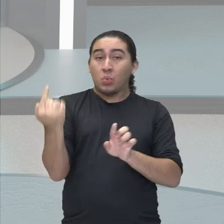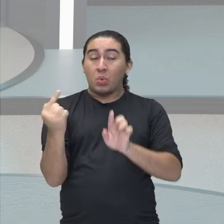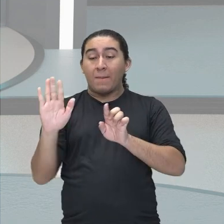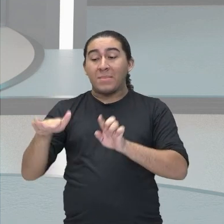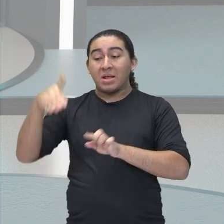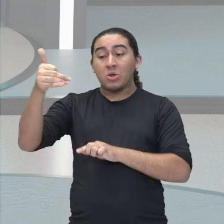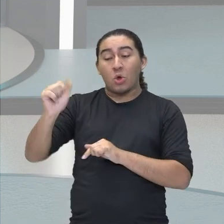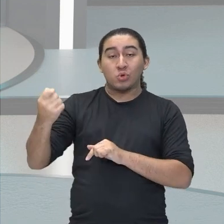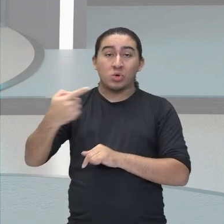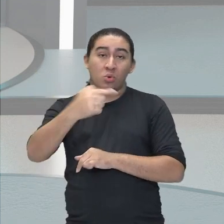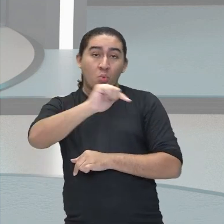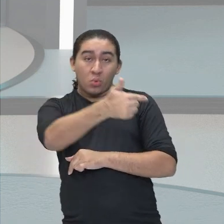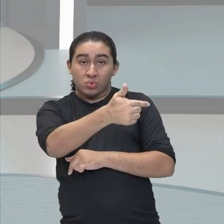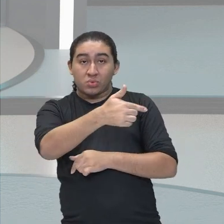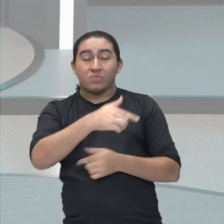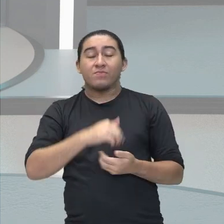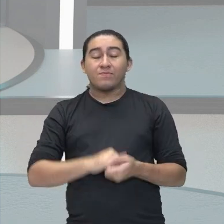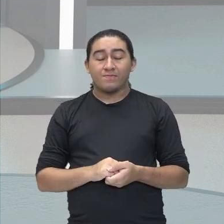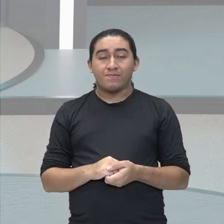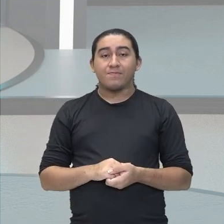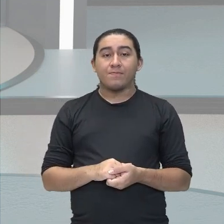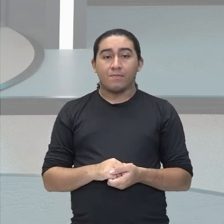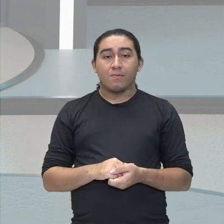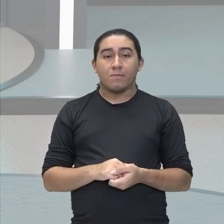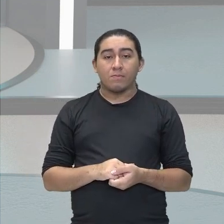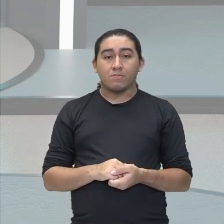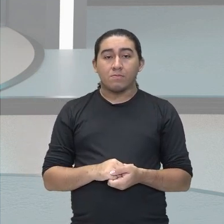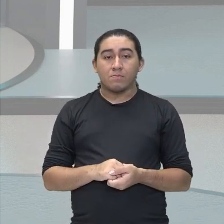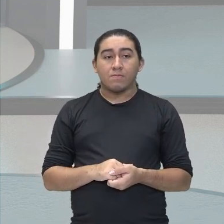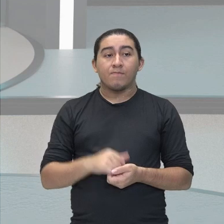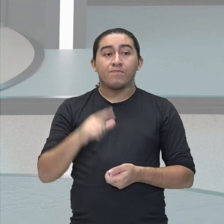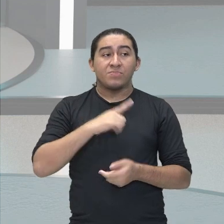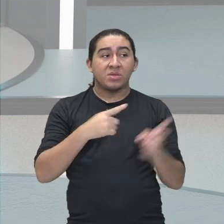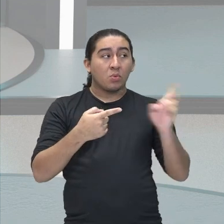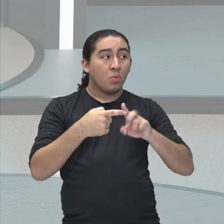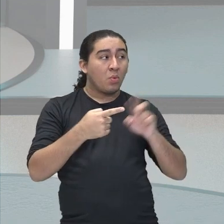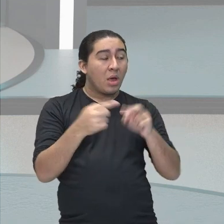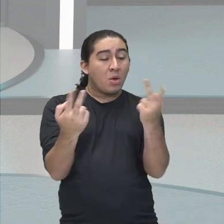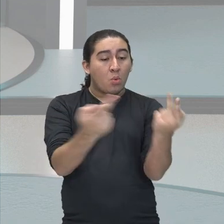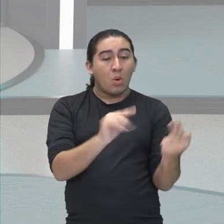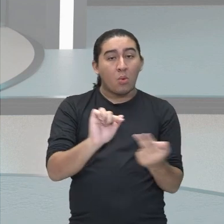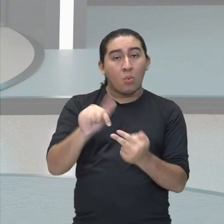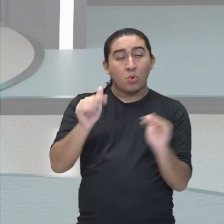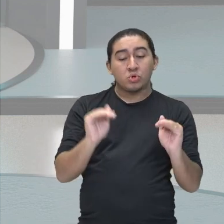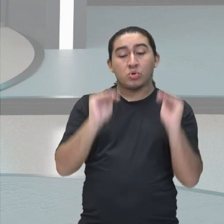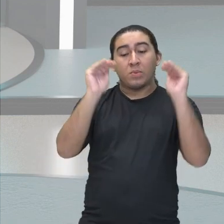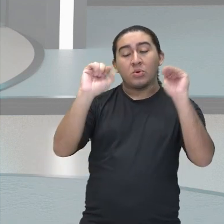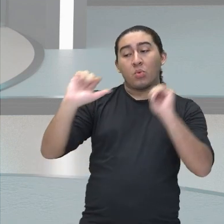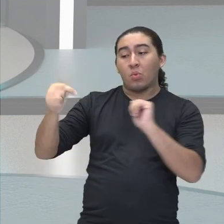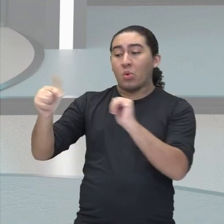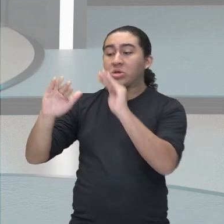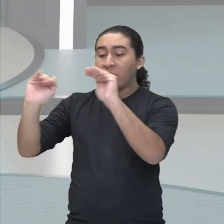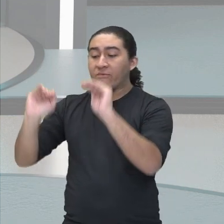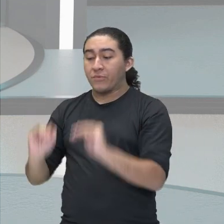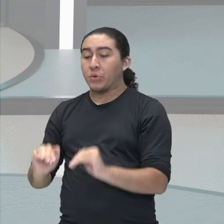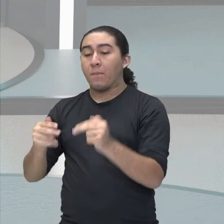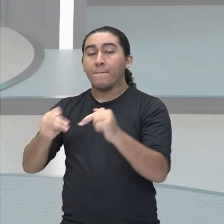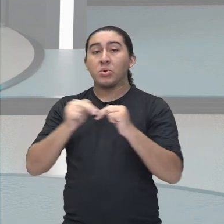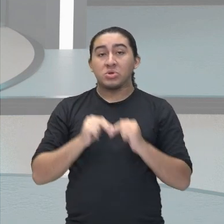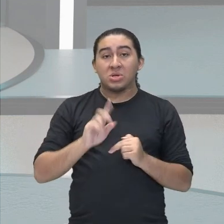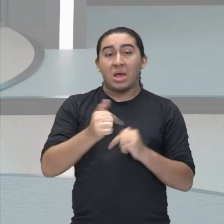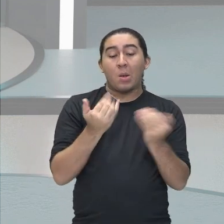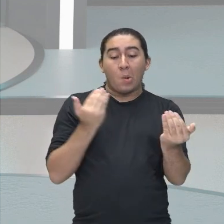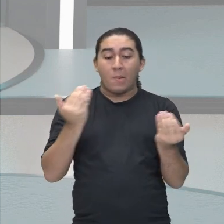Compreenderam? Um está igual, o outro está superior e o outro está inferior. Por isso que é comparativo